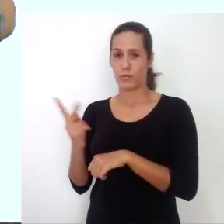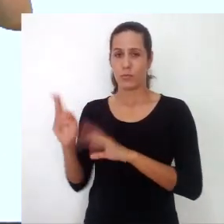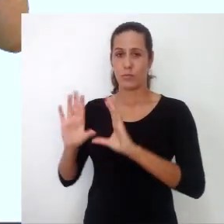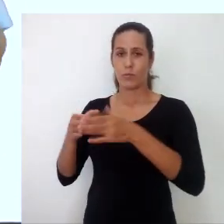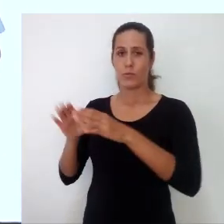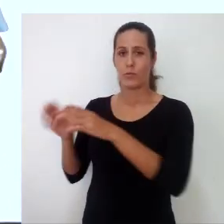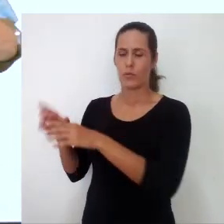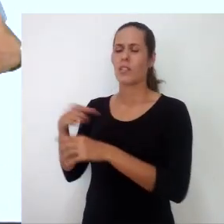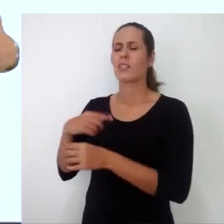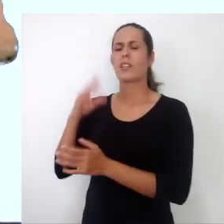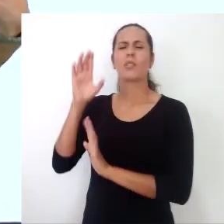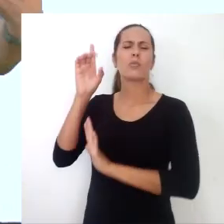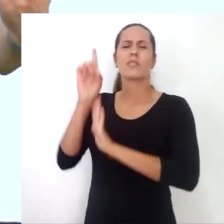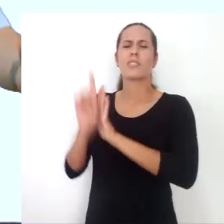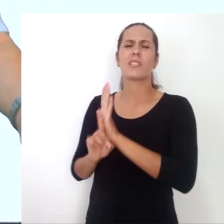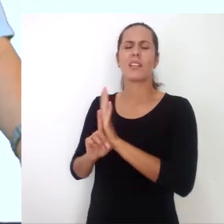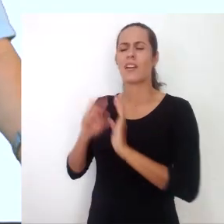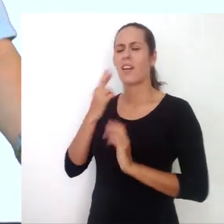têm o direito de quê?